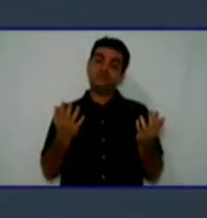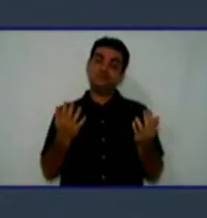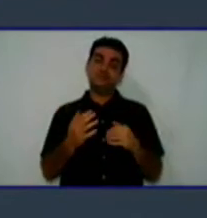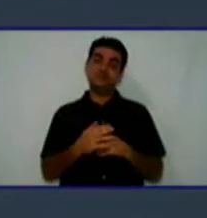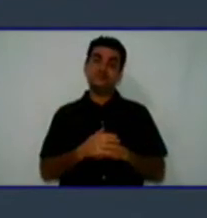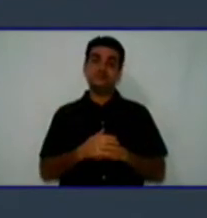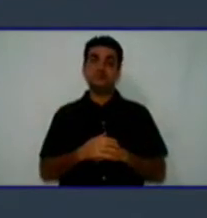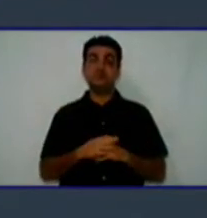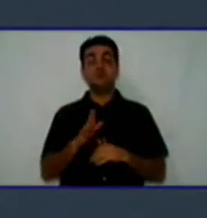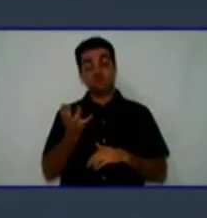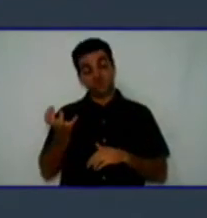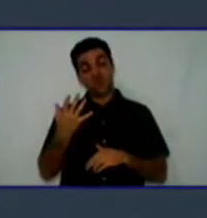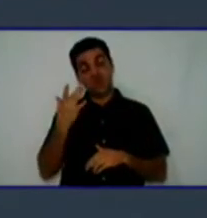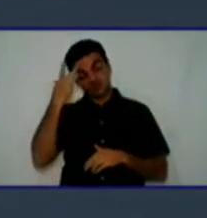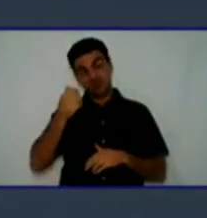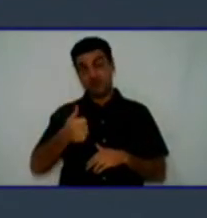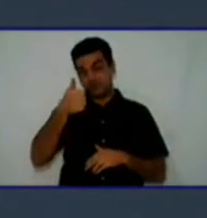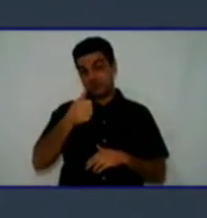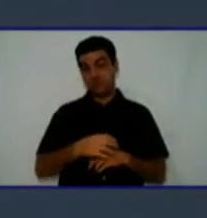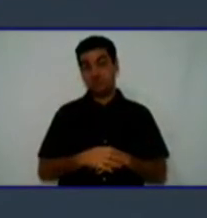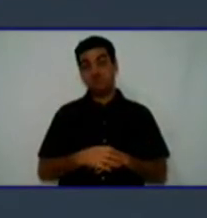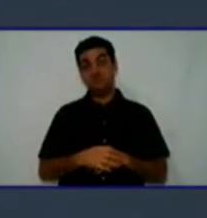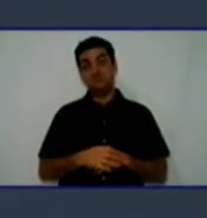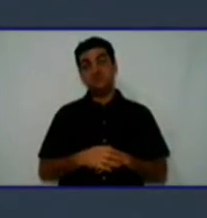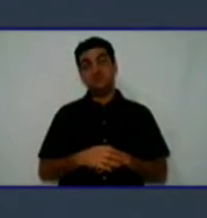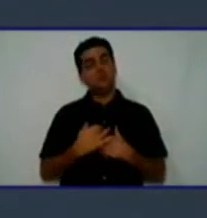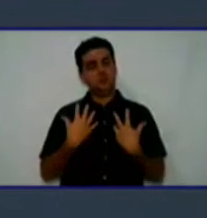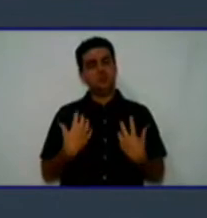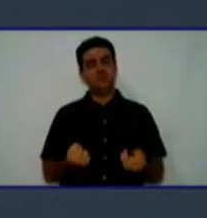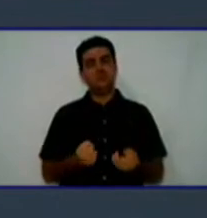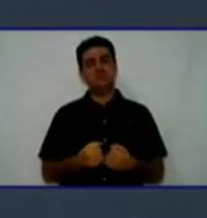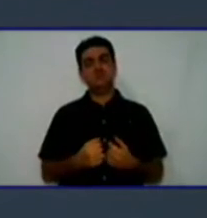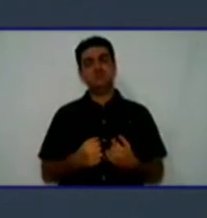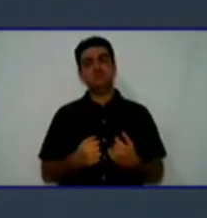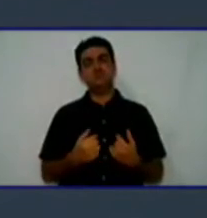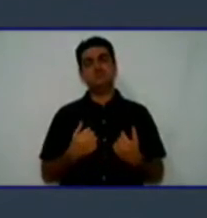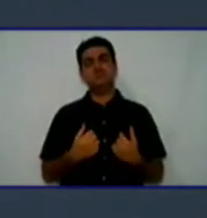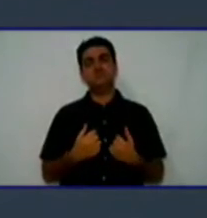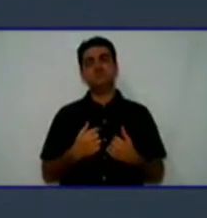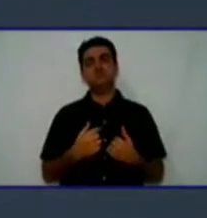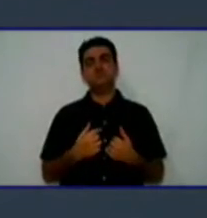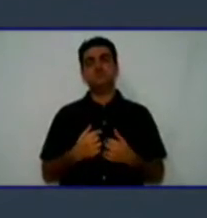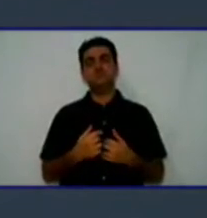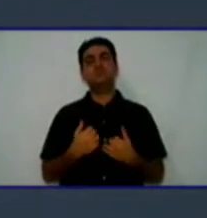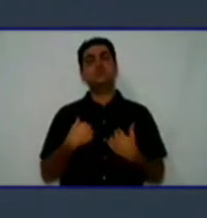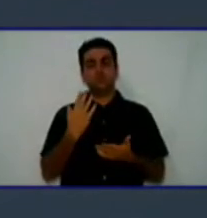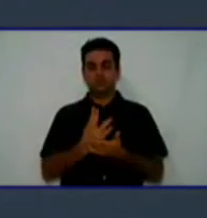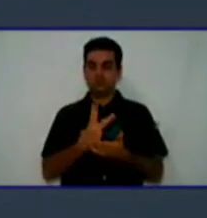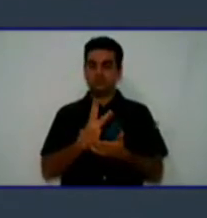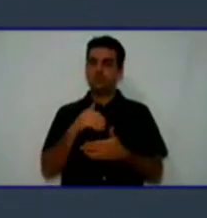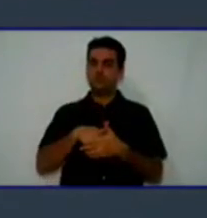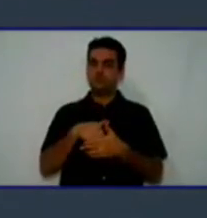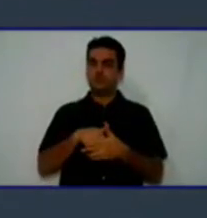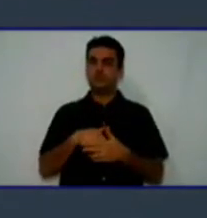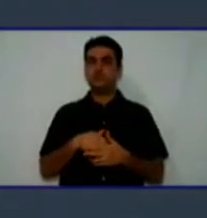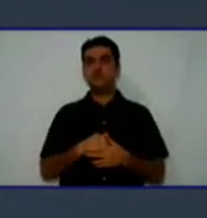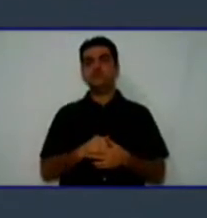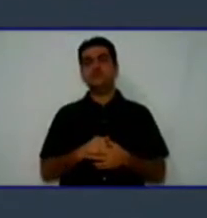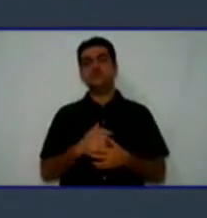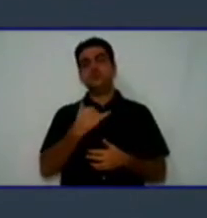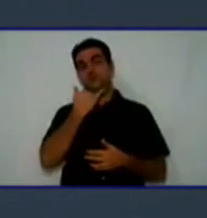toto. Mas se Vossa Excelência entende ser melhor assim, eu adiro à proposição, mantenho então o entendimento,